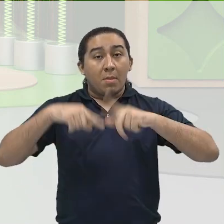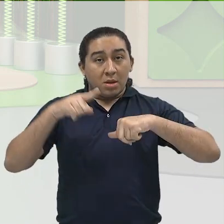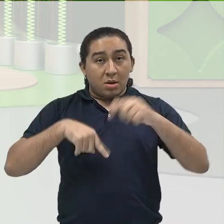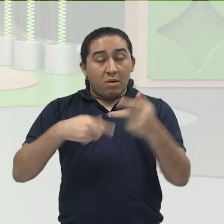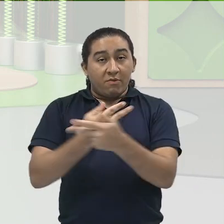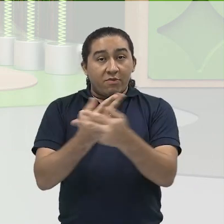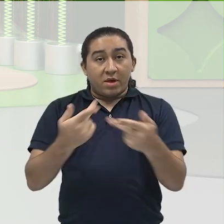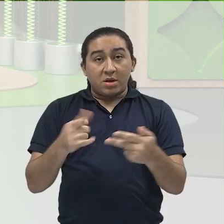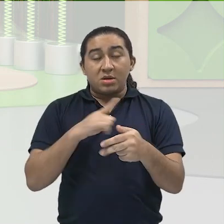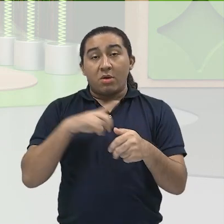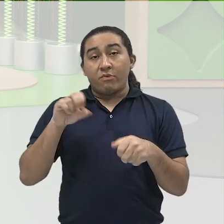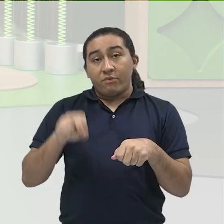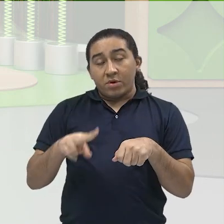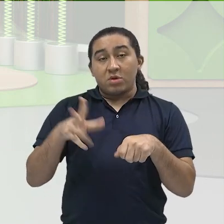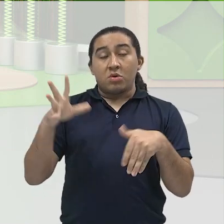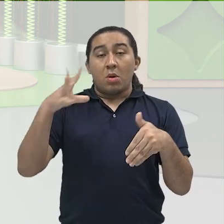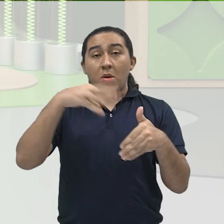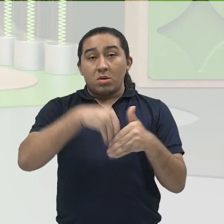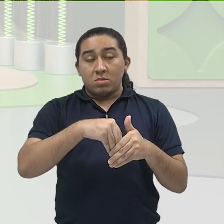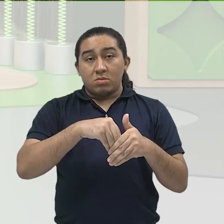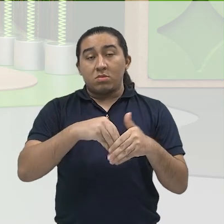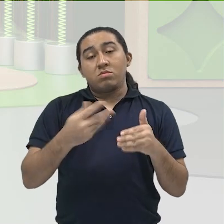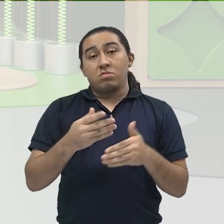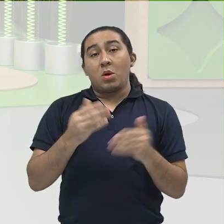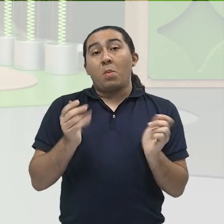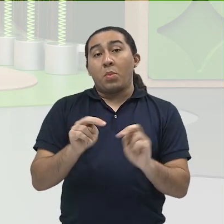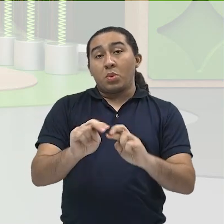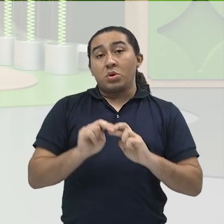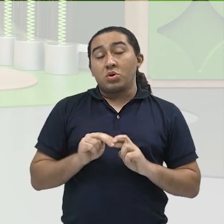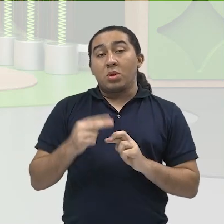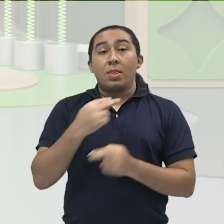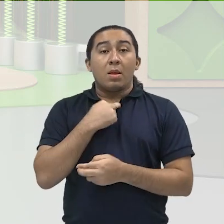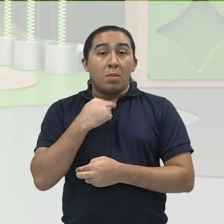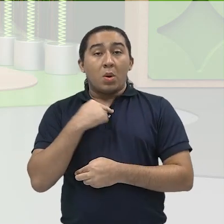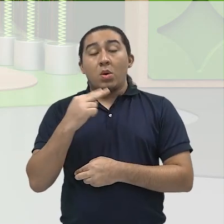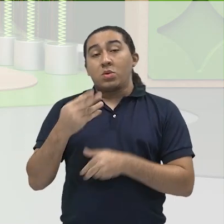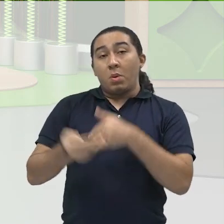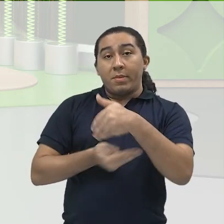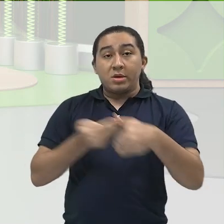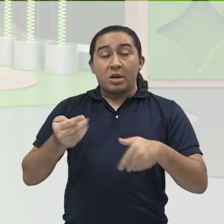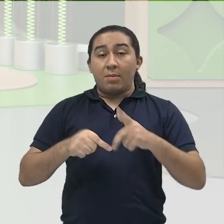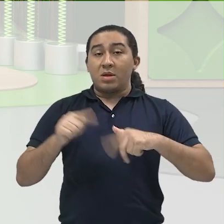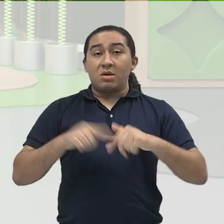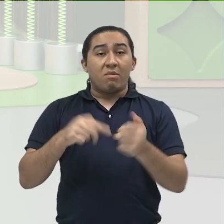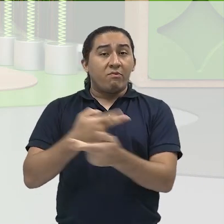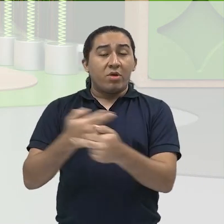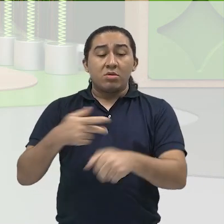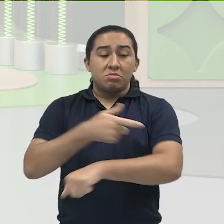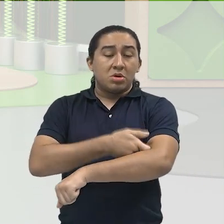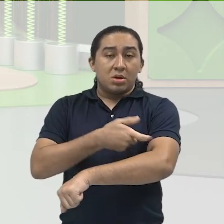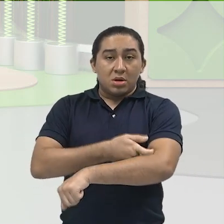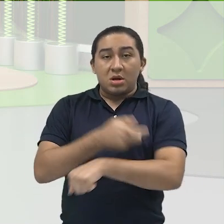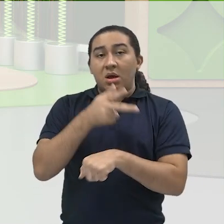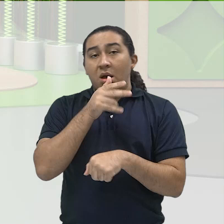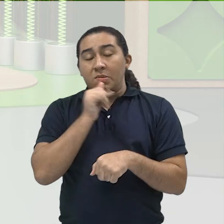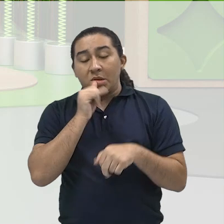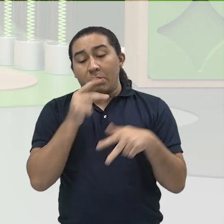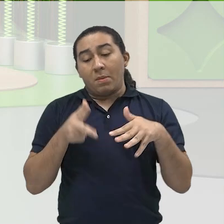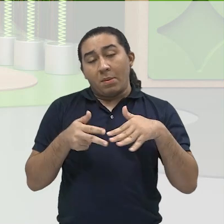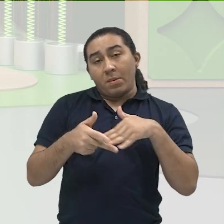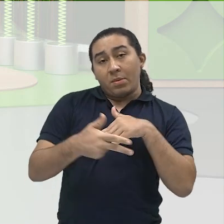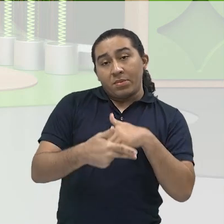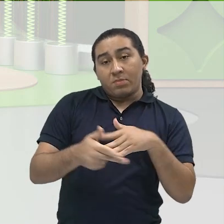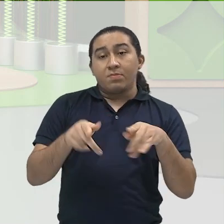Por isso que a gente não deve compartilhar esse tipo de instrumento, seja seringas, agulhas, cortadores de unha,